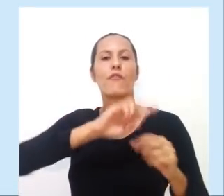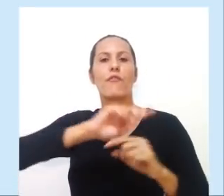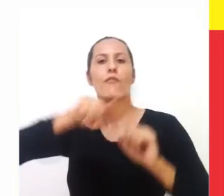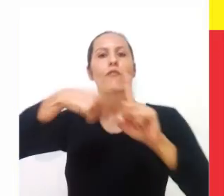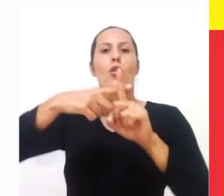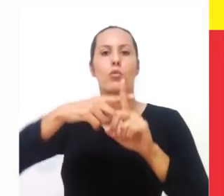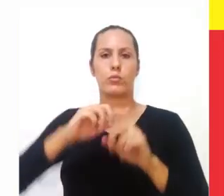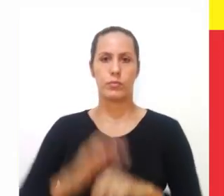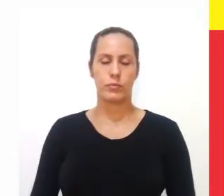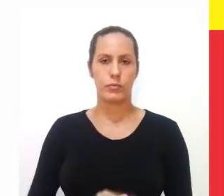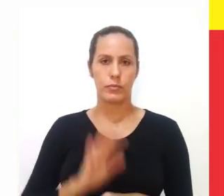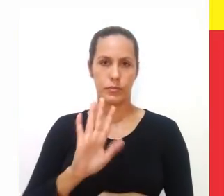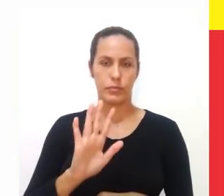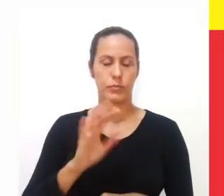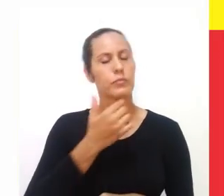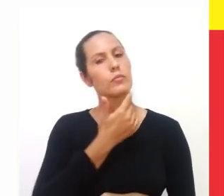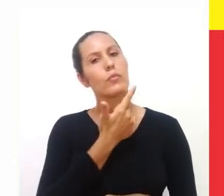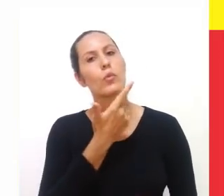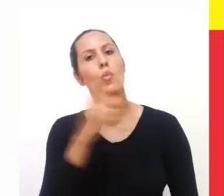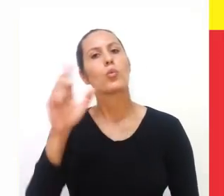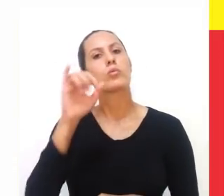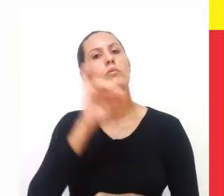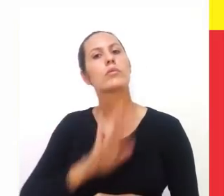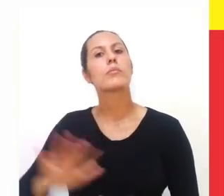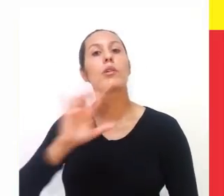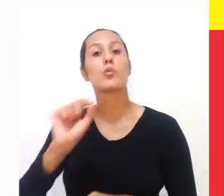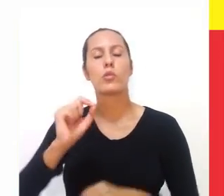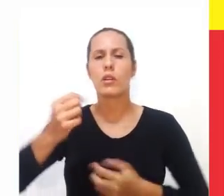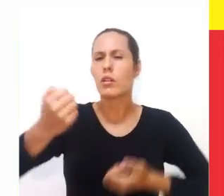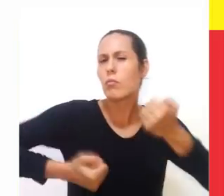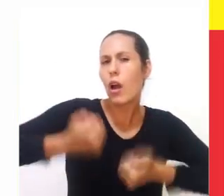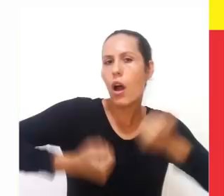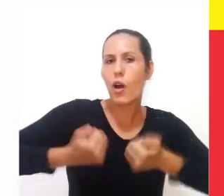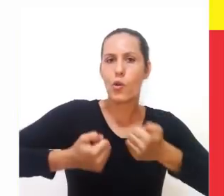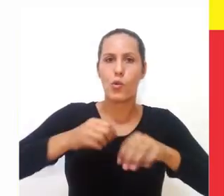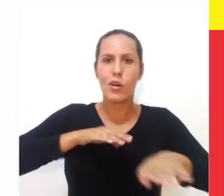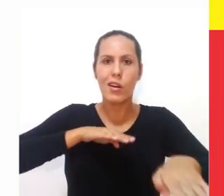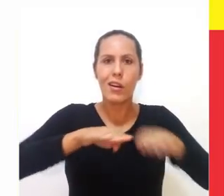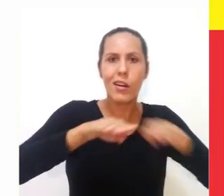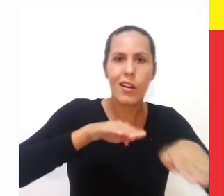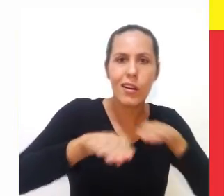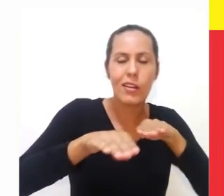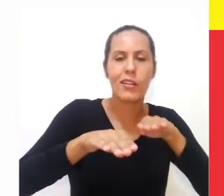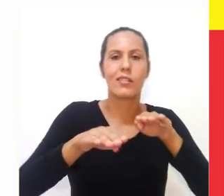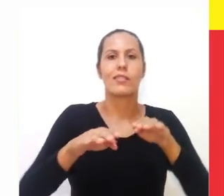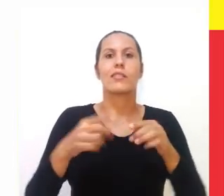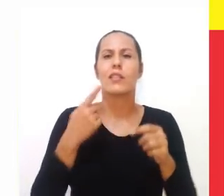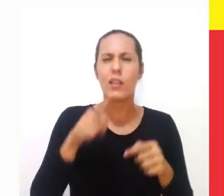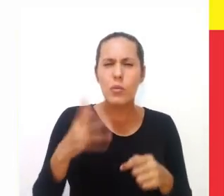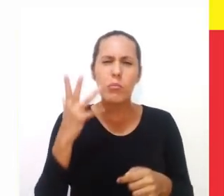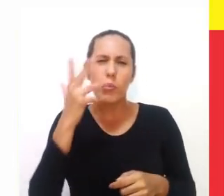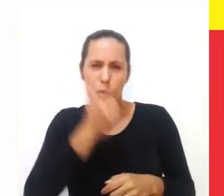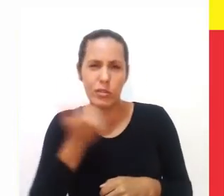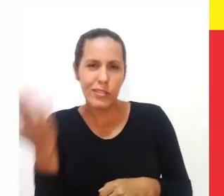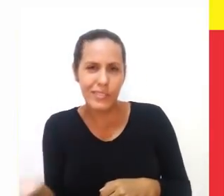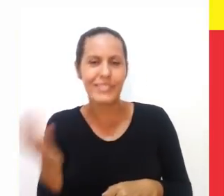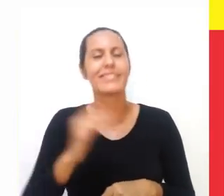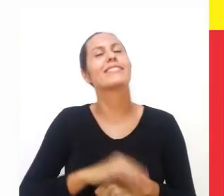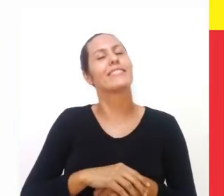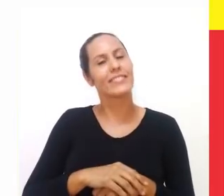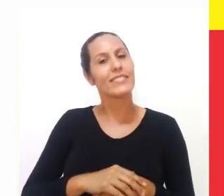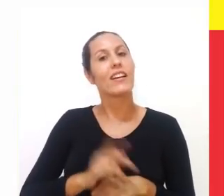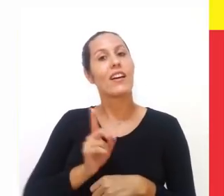lado dela, do prédio, nós temos aí outra figura, que é a do carro de corrida. Carro, né, bem